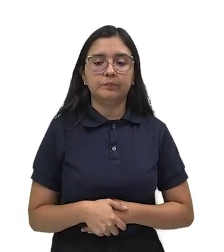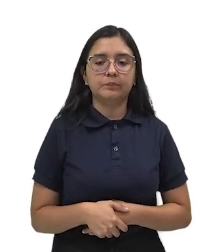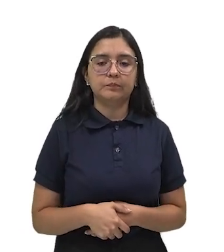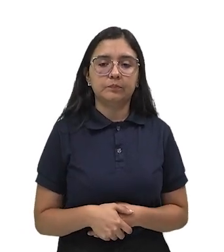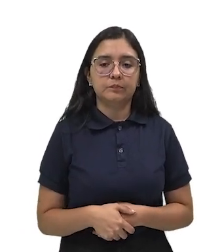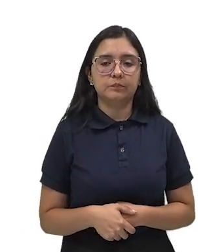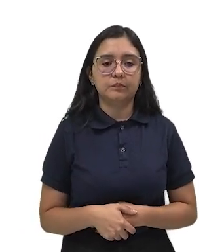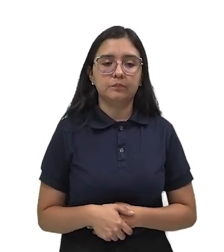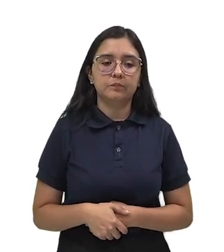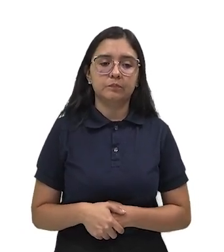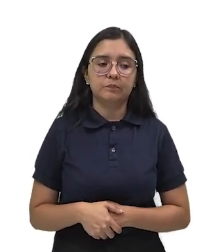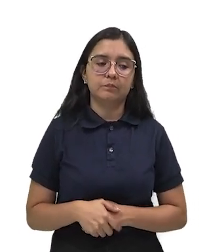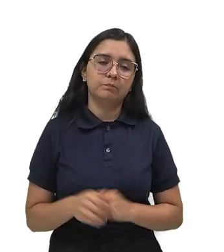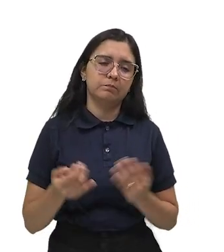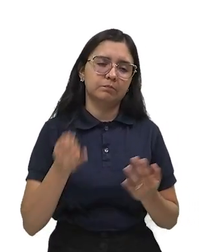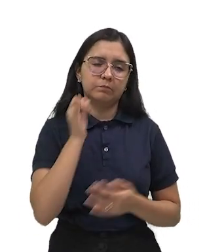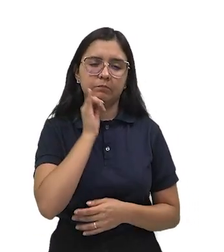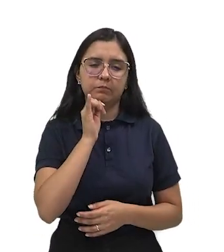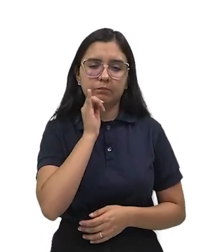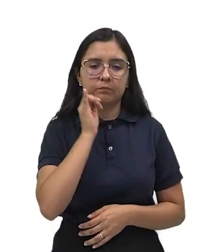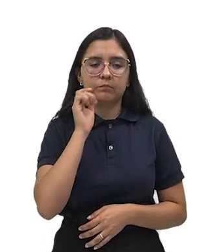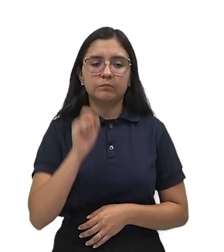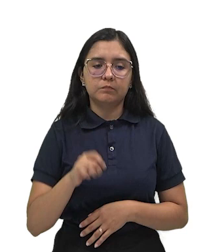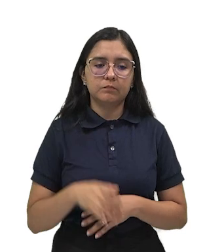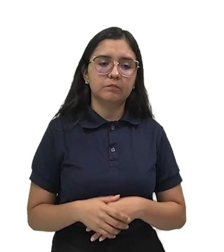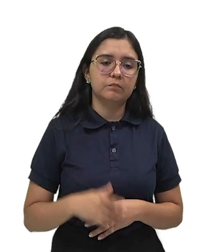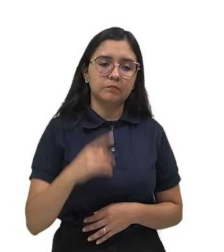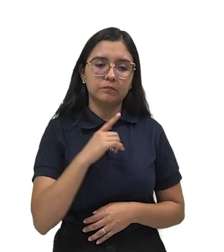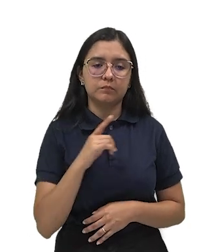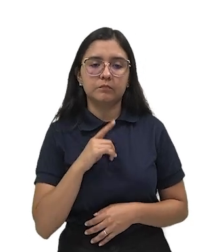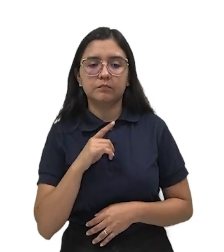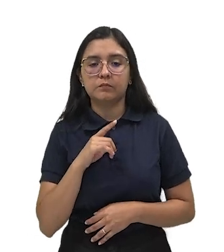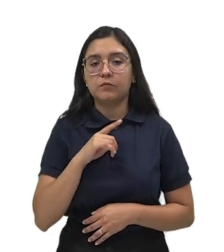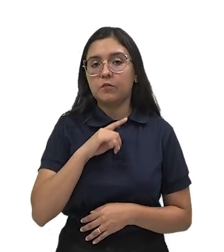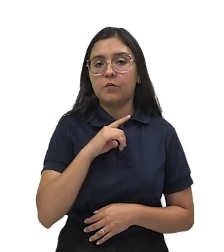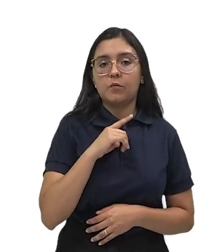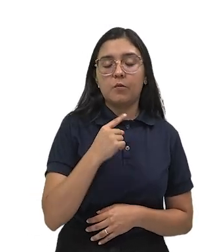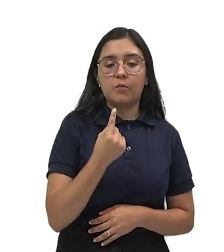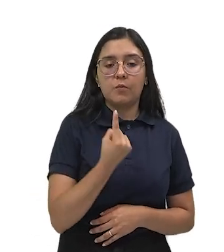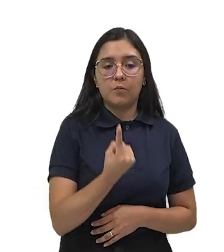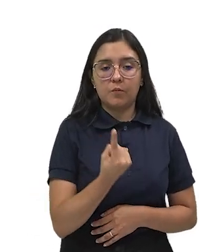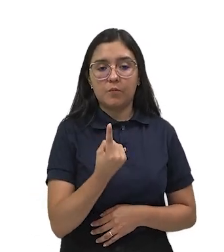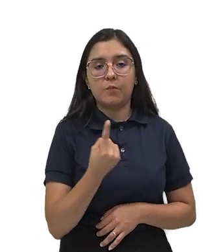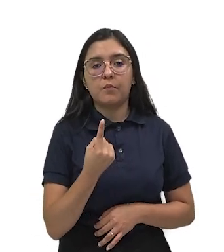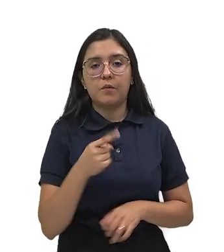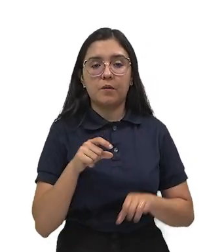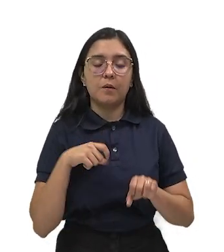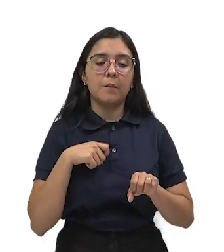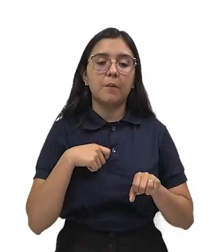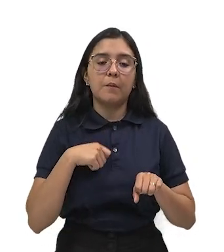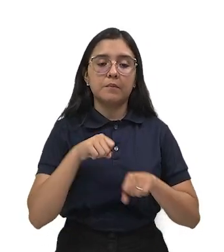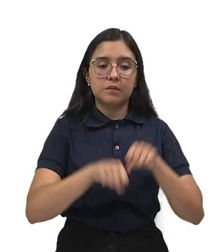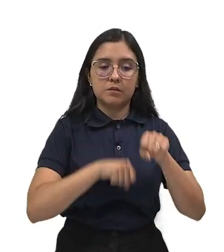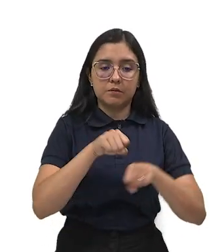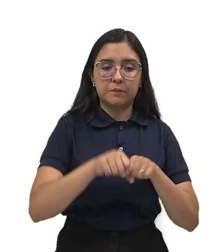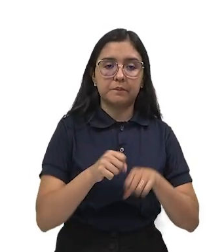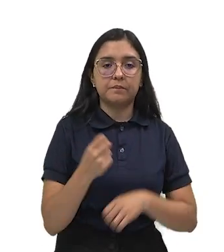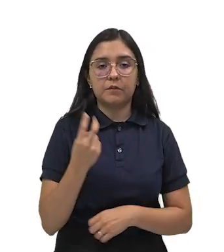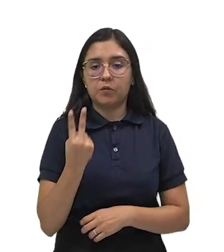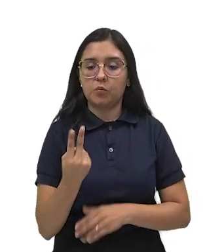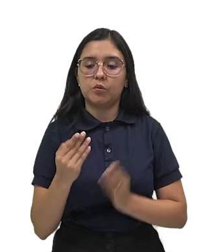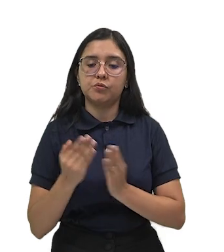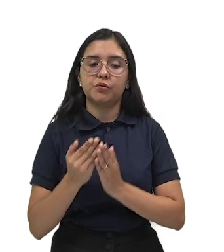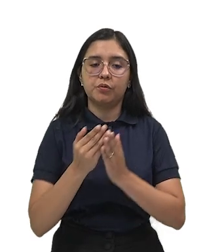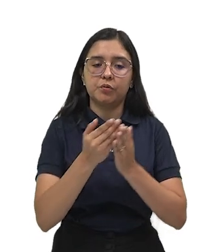Beleza? Então vamos supor que eu tenha uma bicicleta, tenho a minha disponibilidade 2